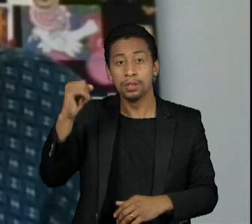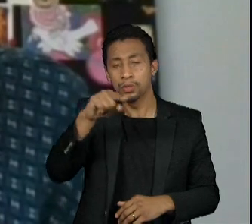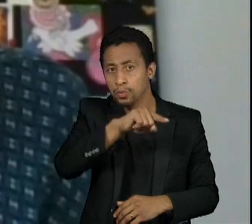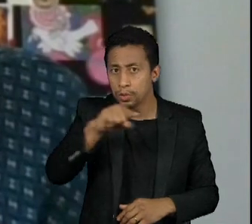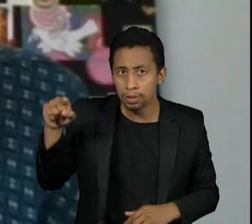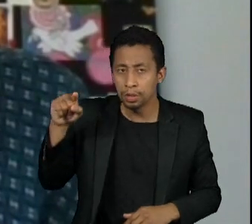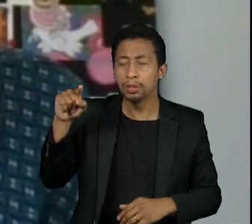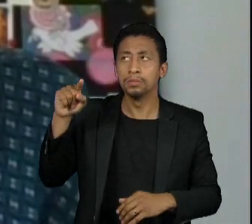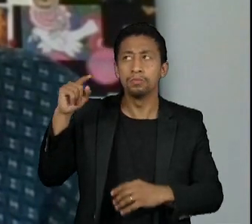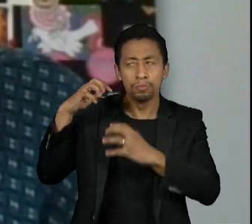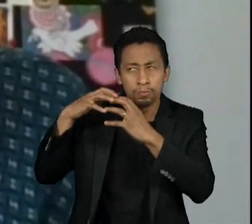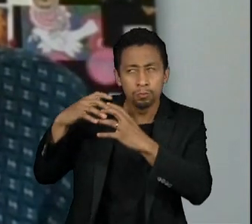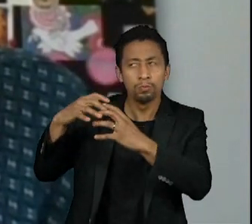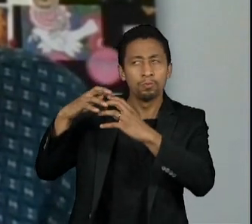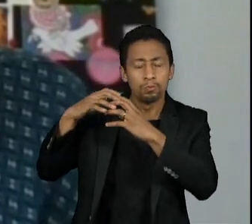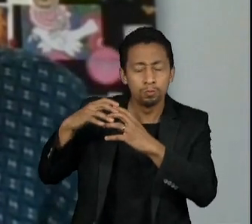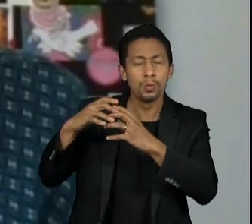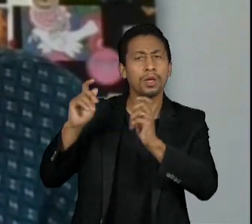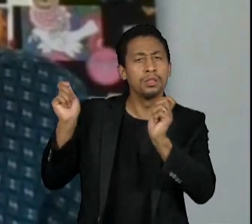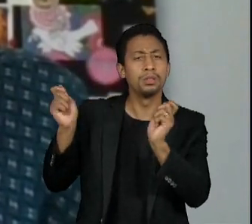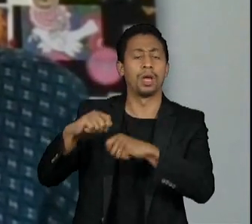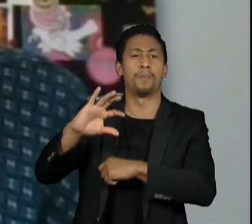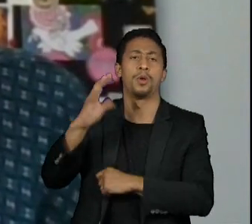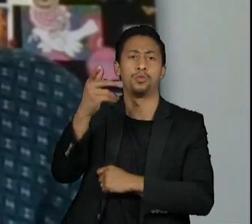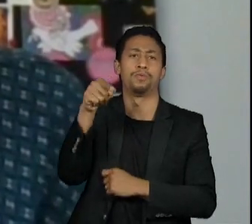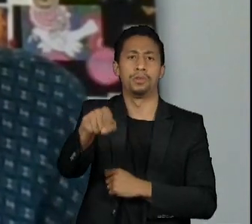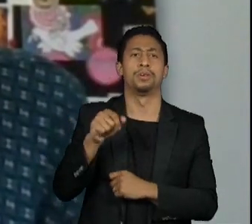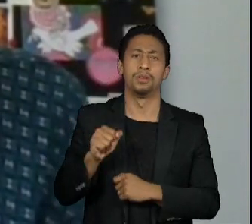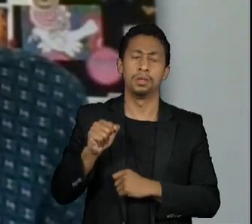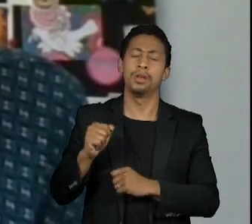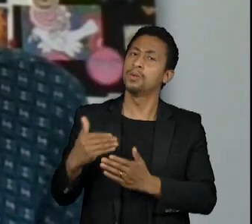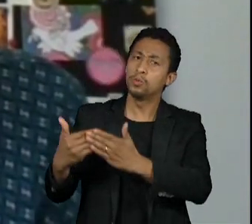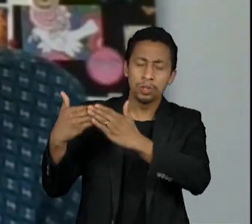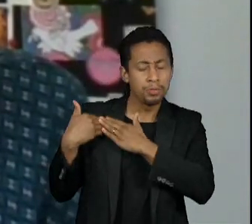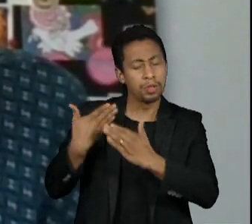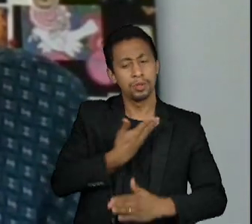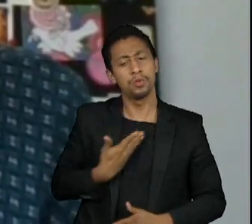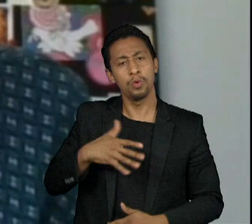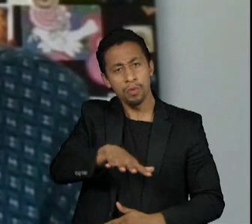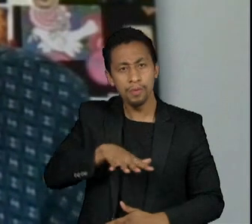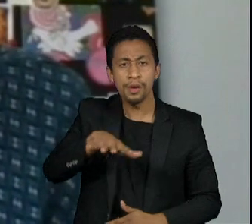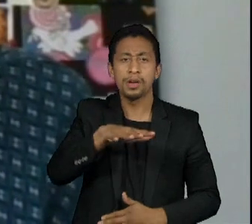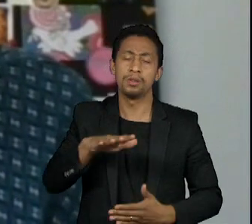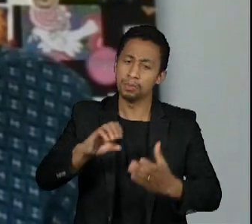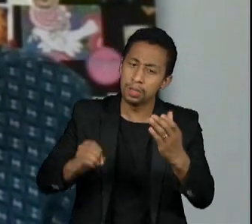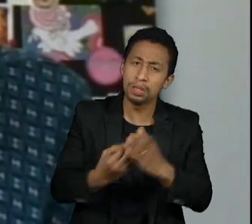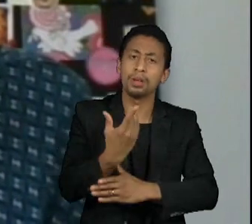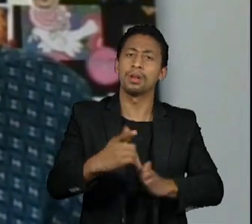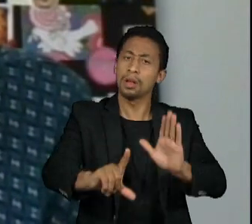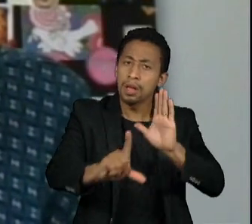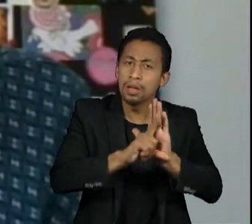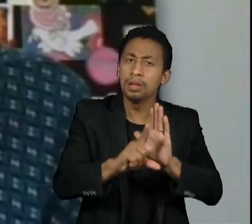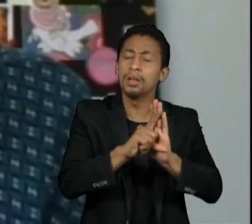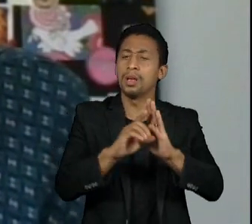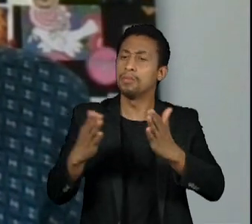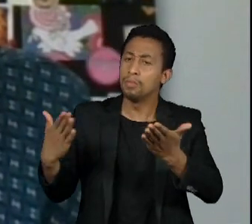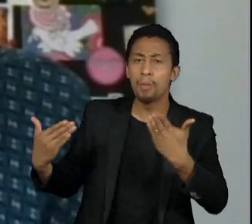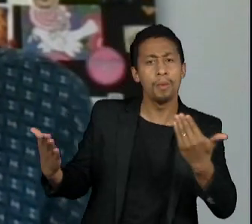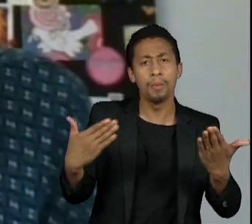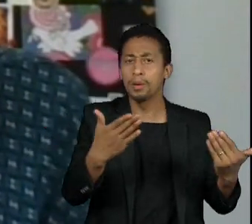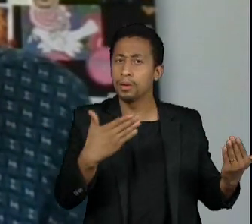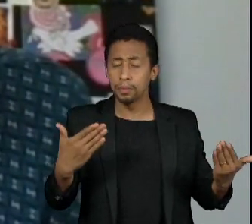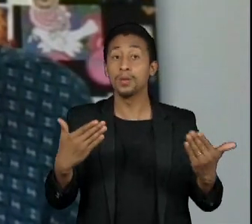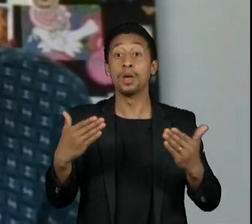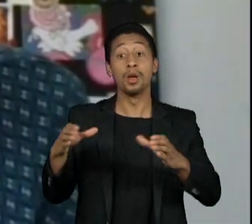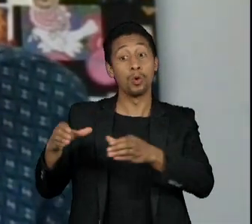solução, né? Que são políticas públicas. Então, é preciso ampliar esses espaços de debate sobre políticas públicas com a participação